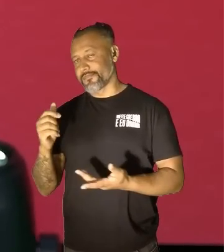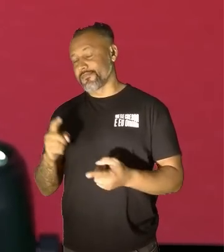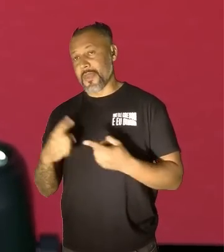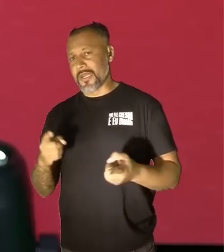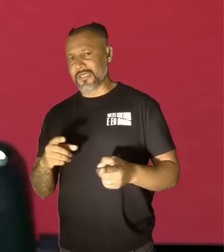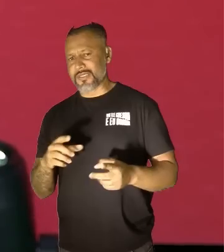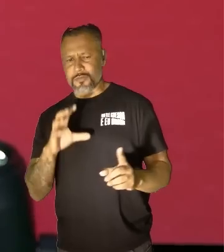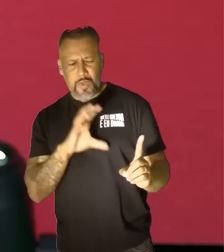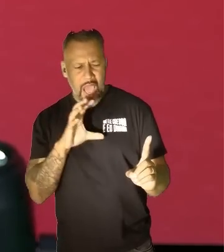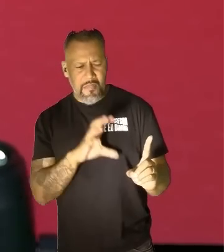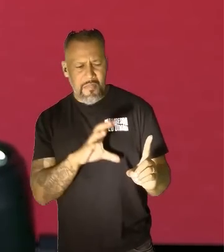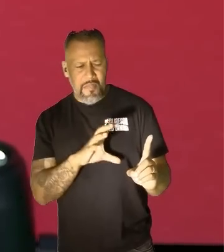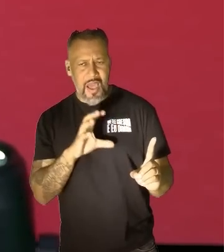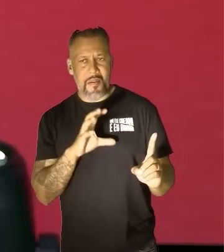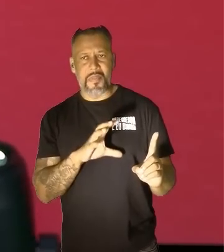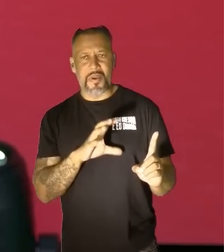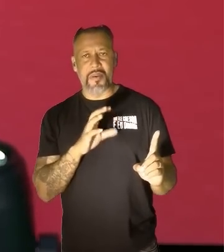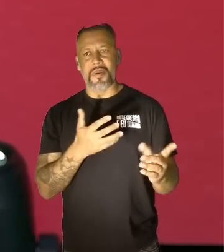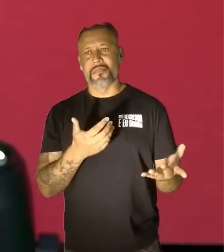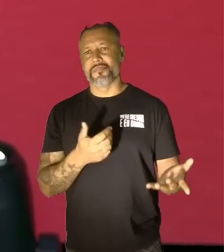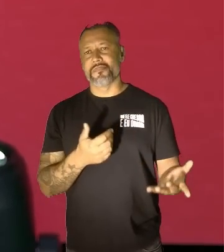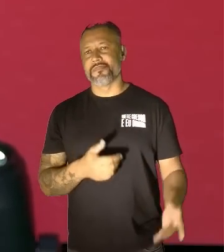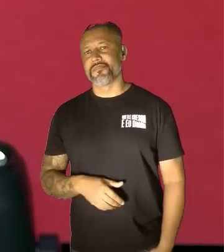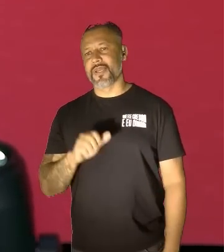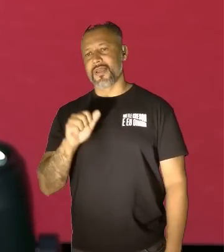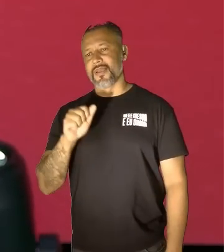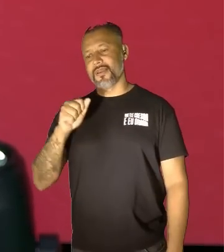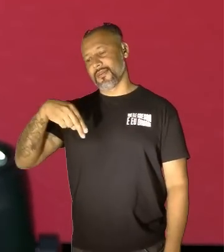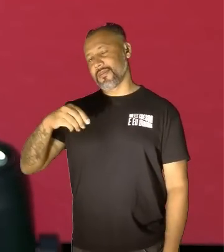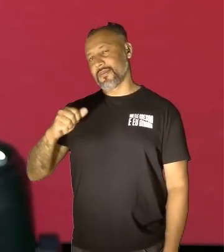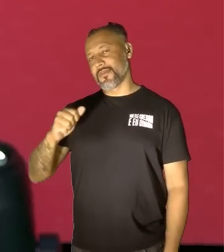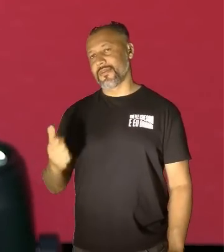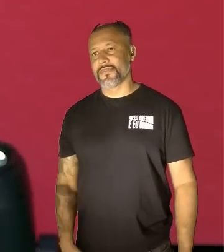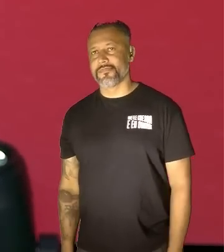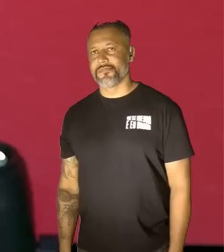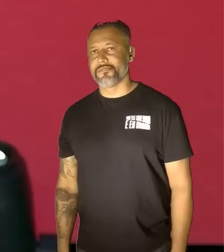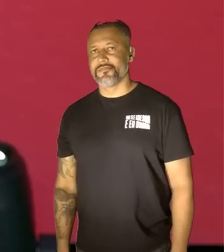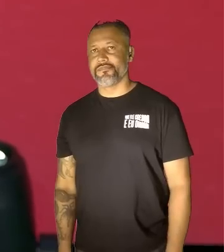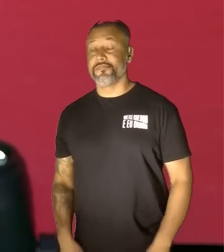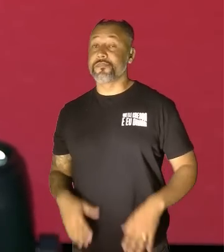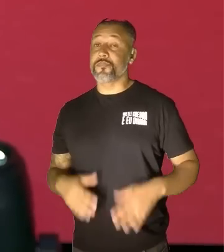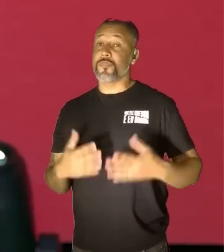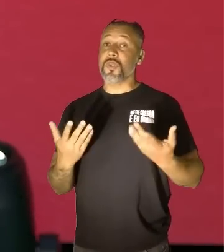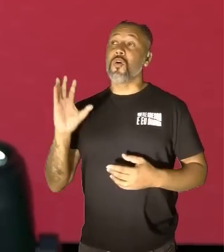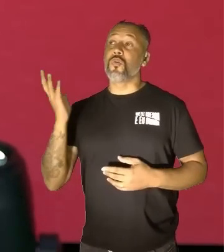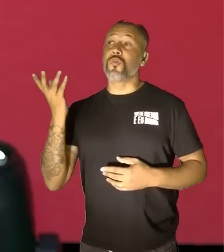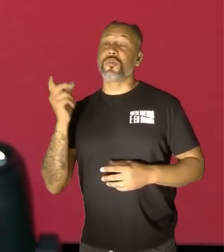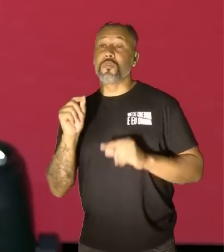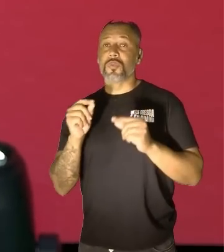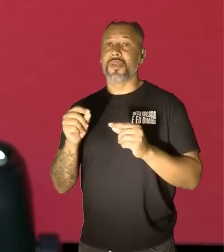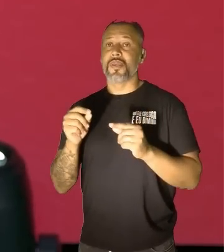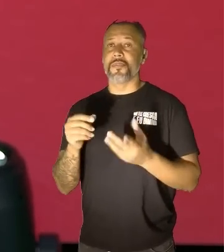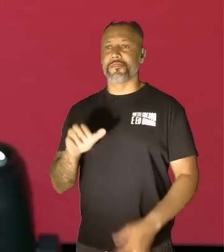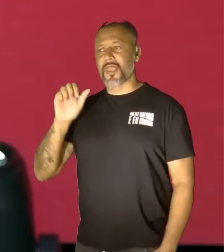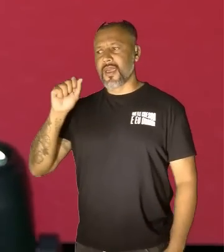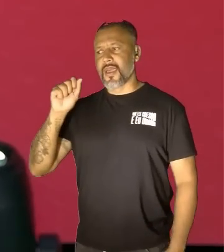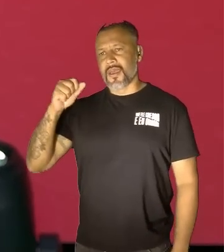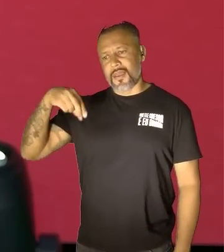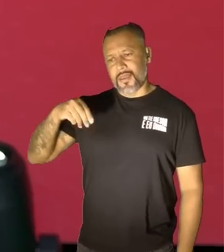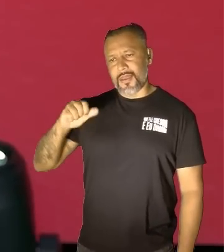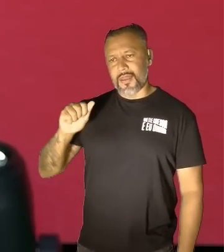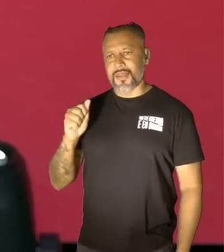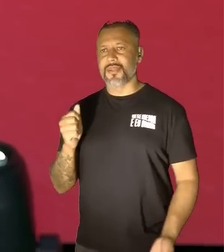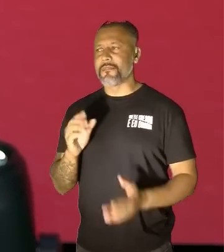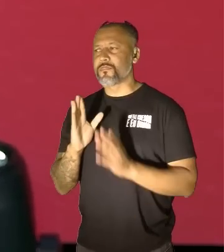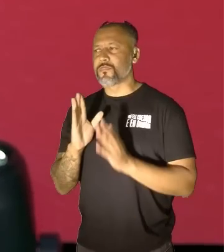de esterilidade, mas ela decide entregar a Deus o que ela nunca fez. Ela faz uma oração que nunca fez, e talvez nunca